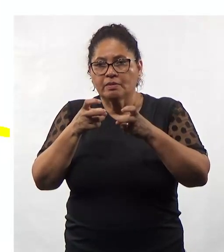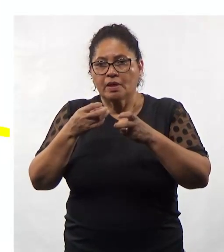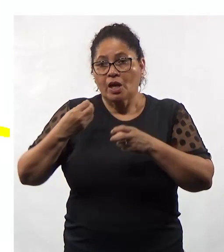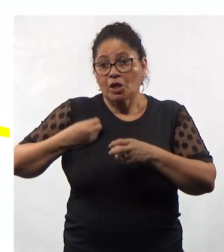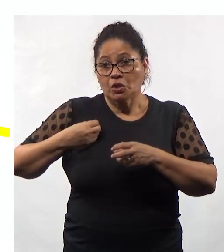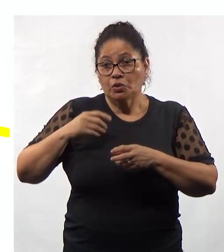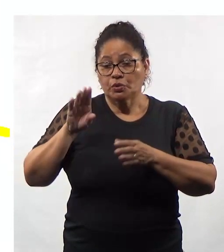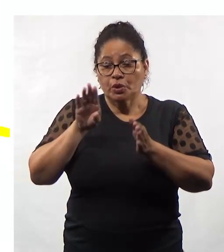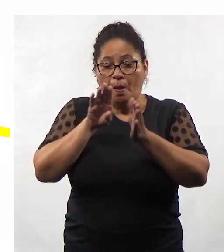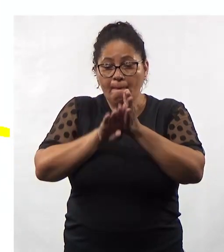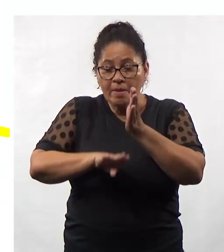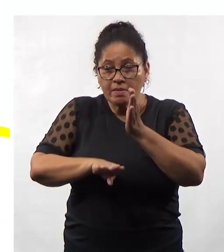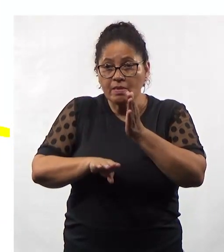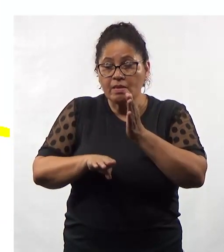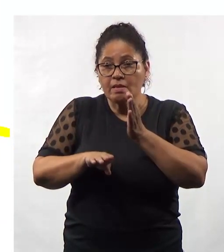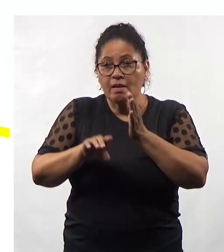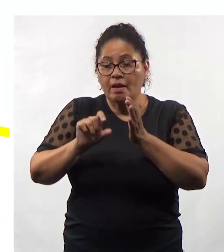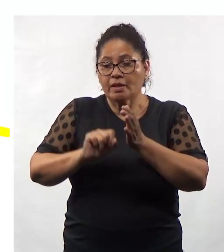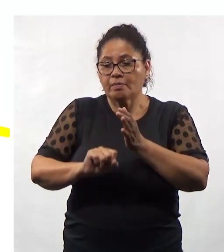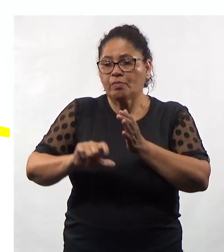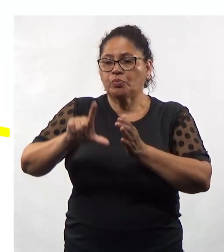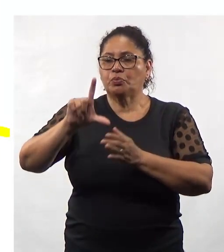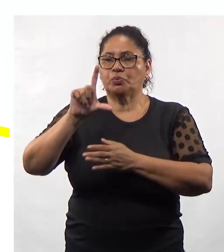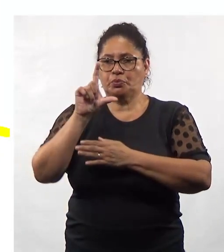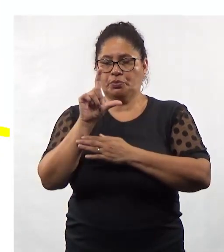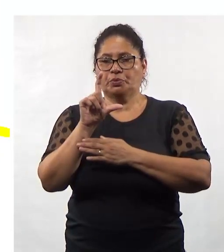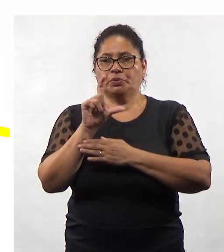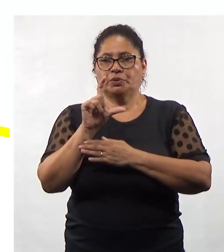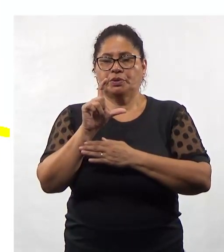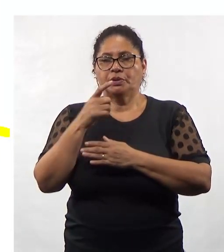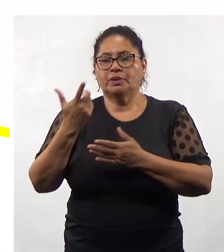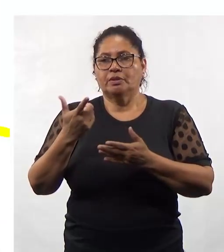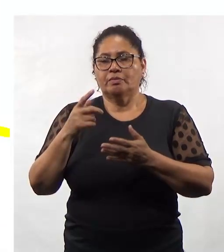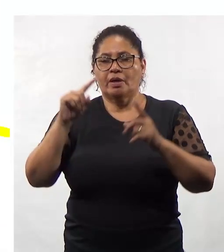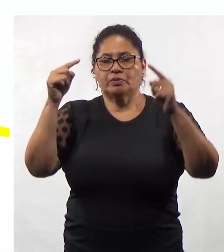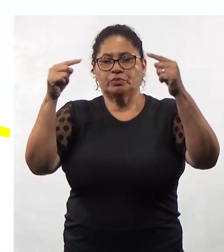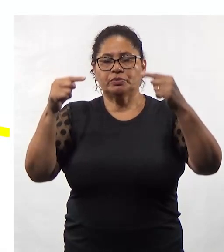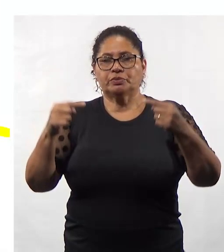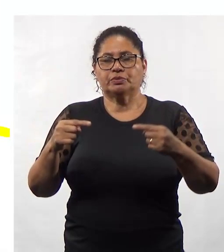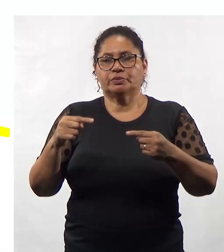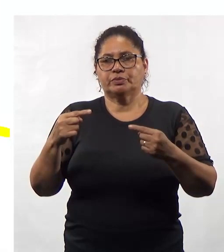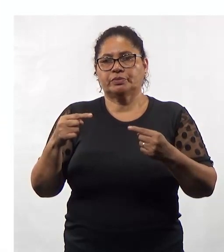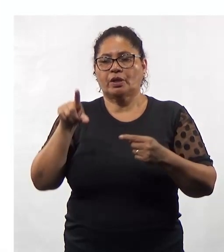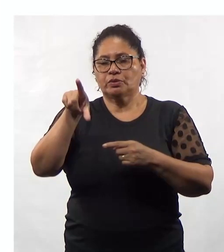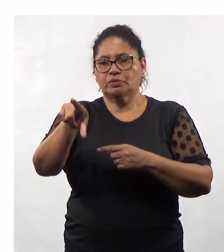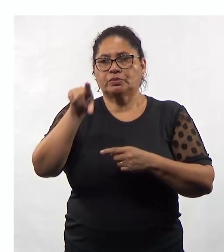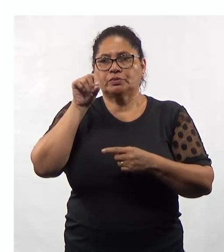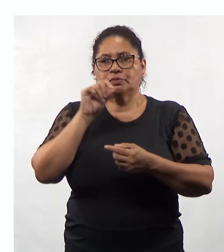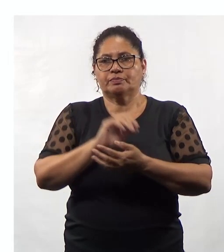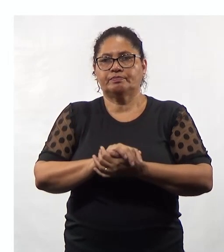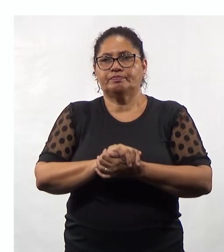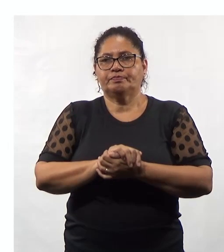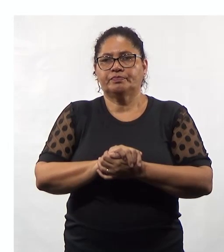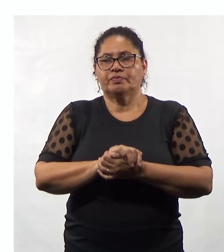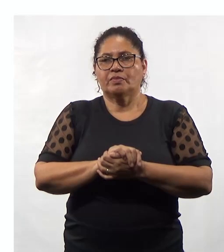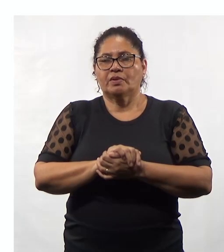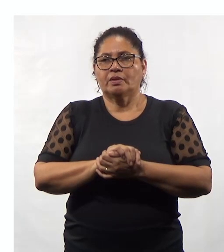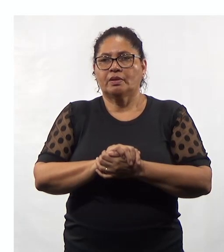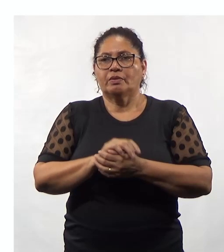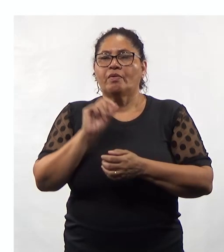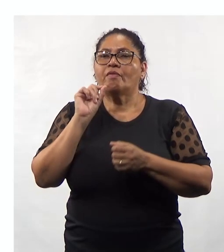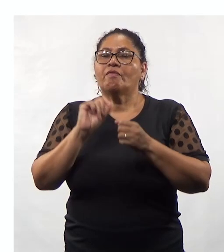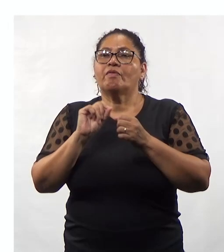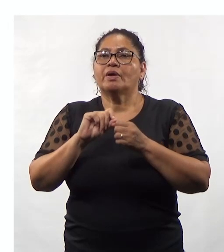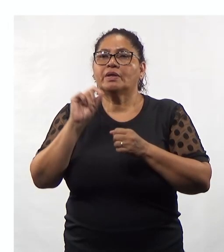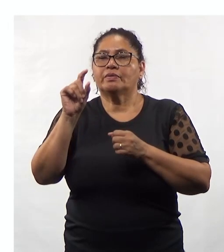nota mínima e máxima que os projetos poderiam ter para os critérios e itens escolhidos. E aí o que a